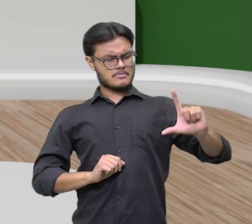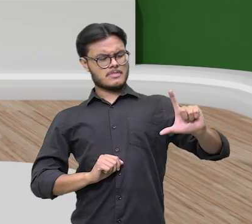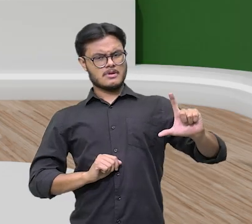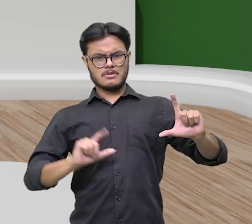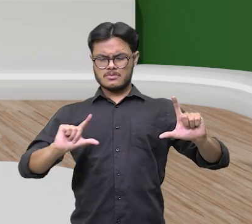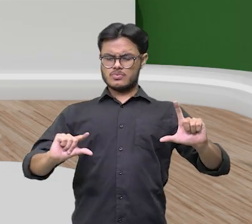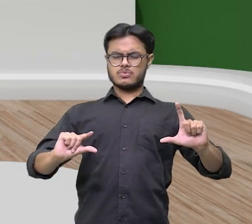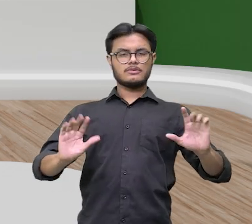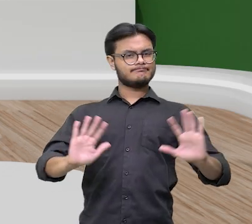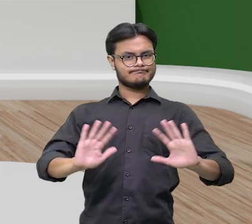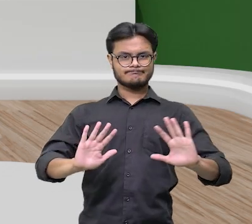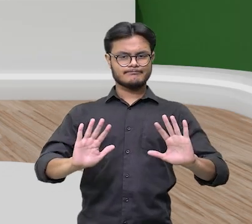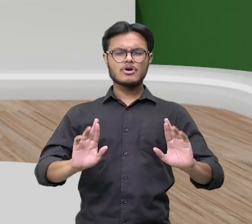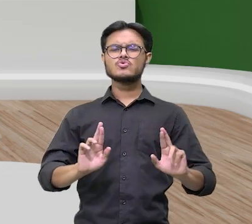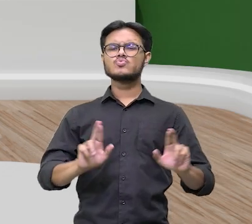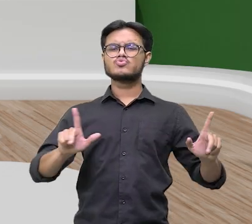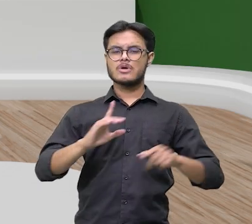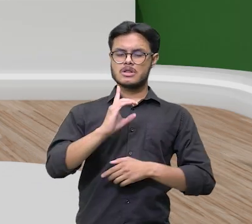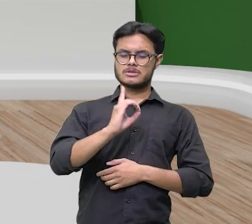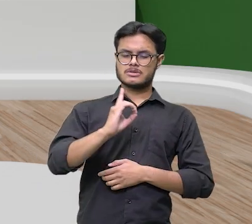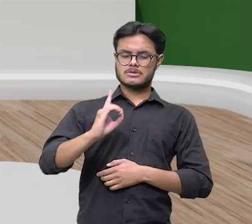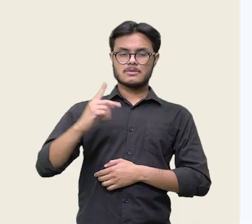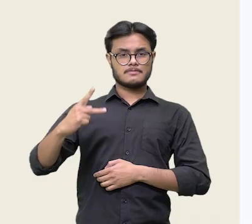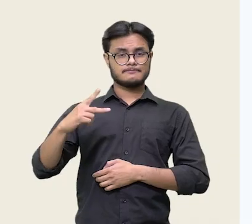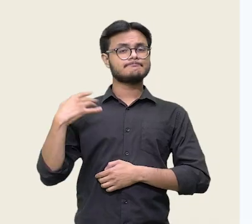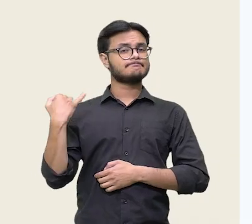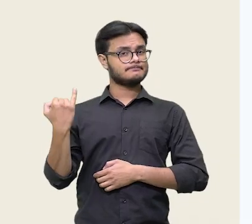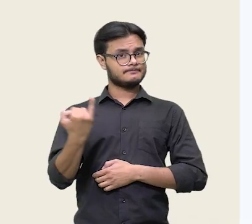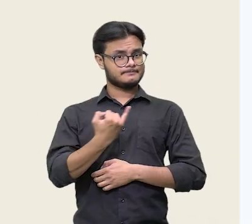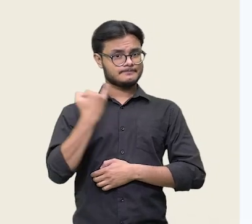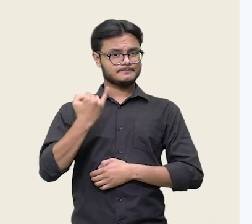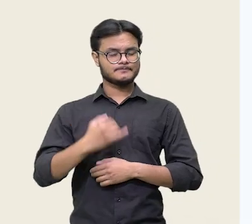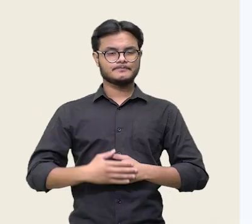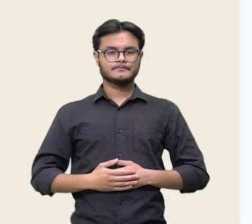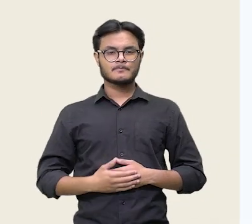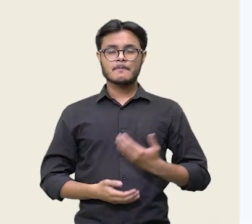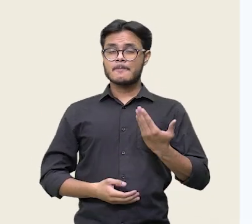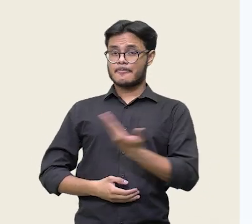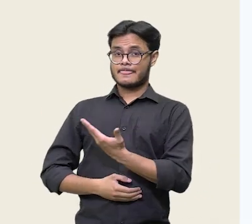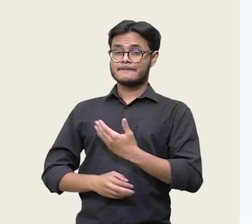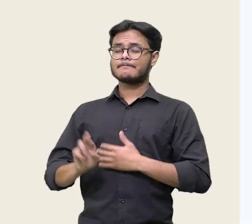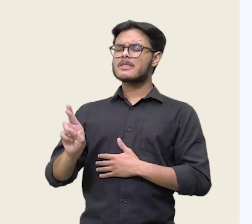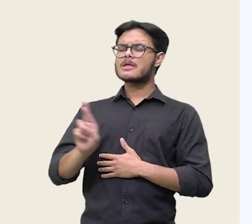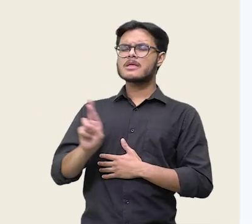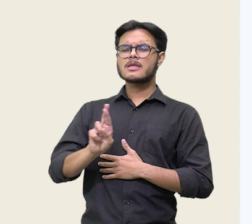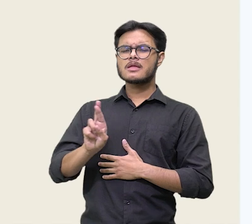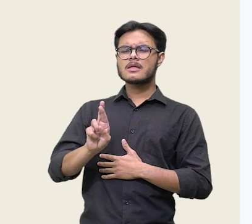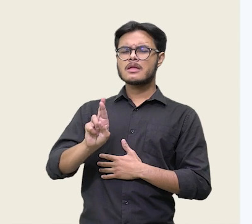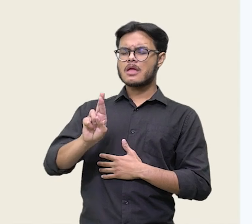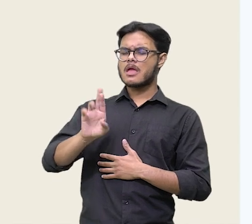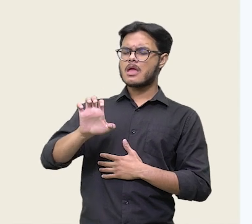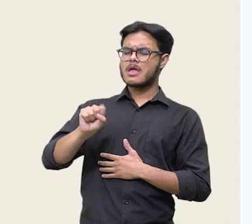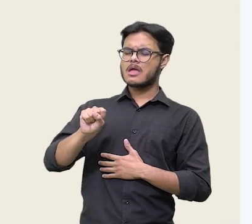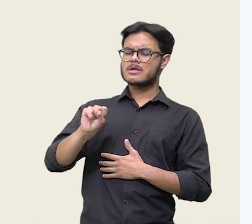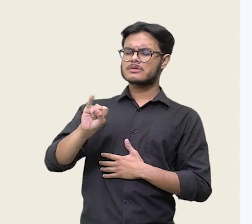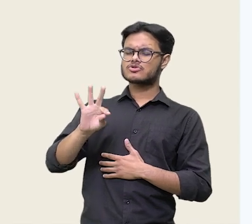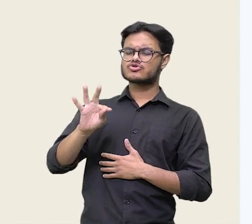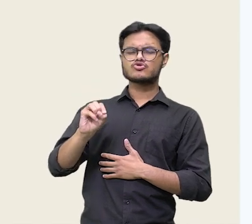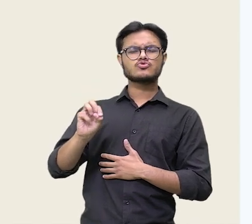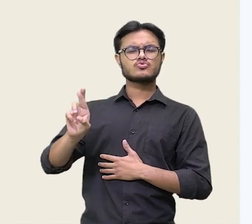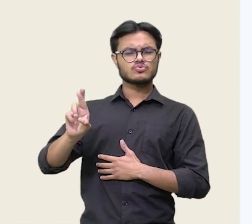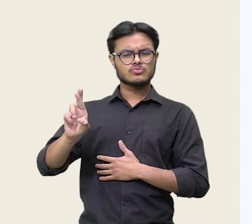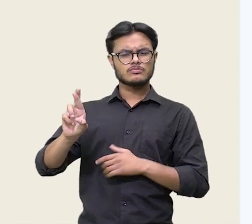com a diferença de potencial. Tá? Esse é um detalhe técnico. O resistor, ele é um dos elementos do circuito bastante